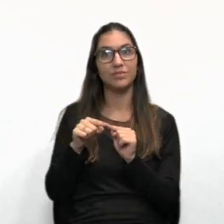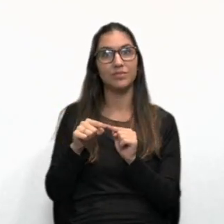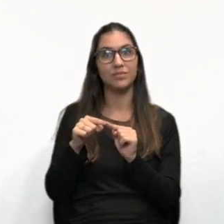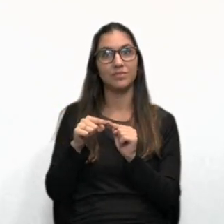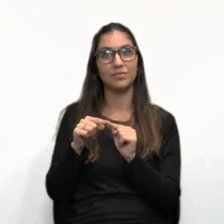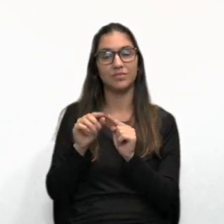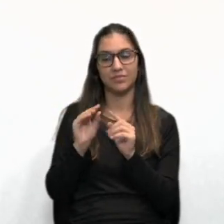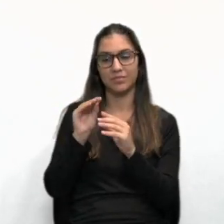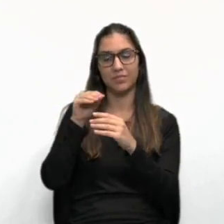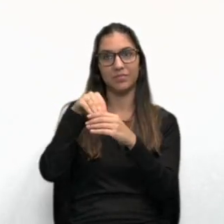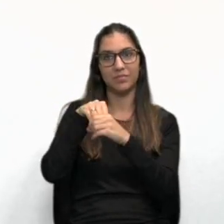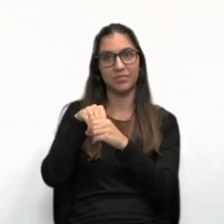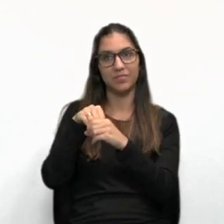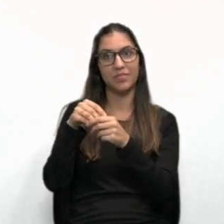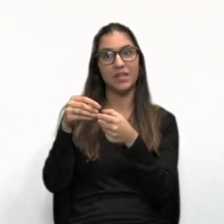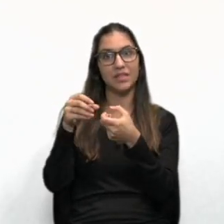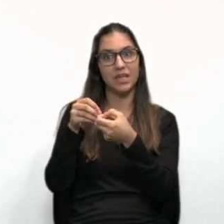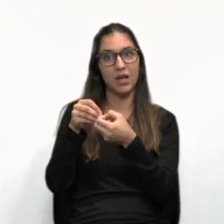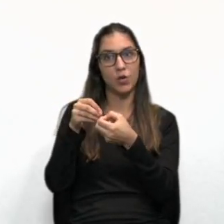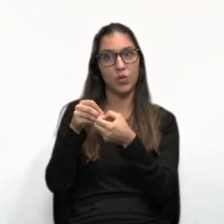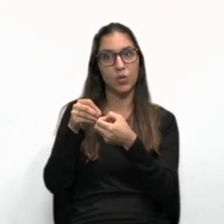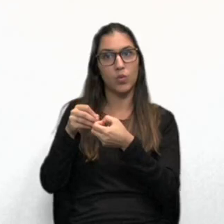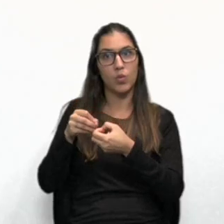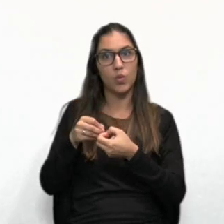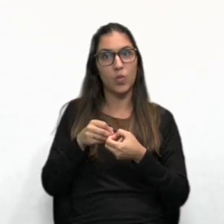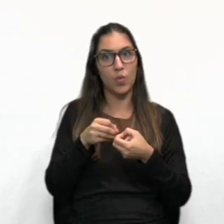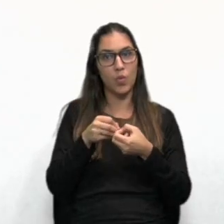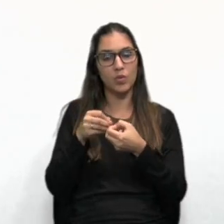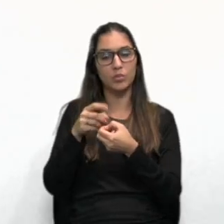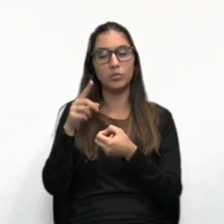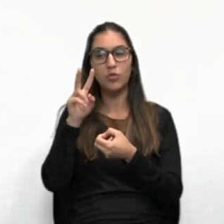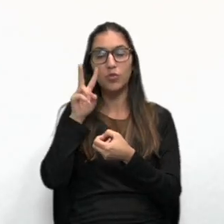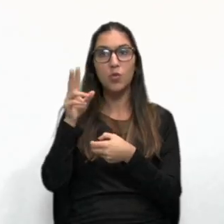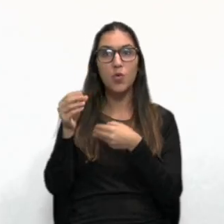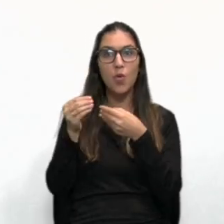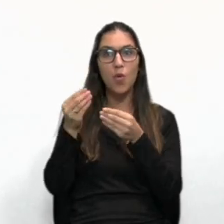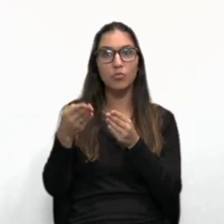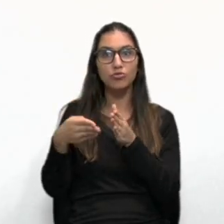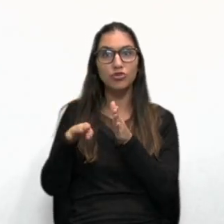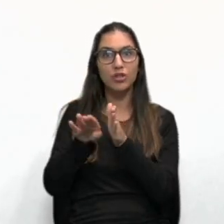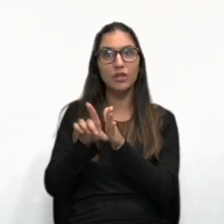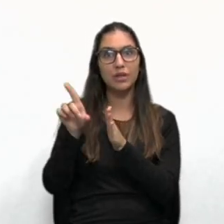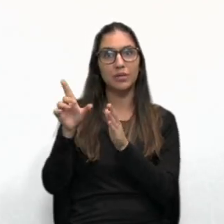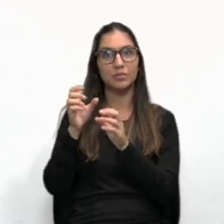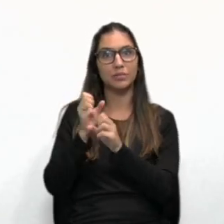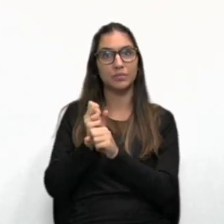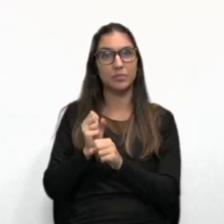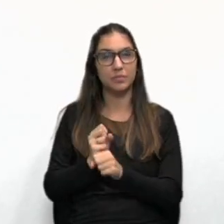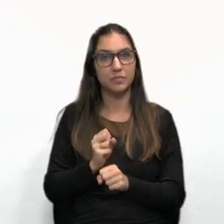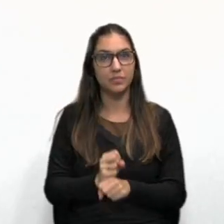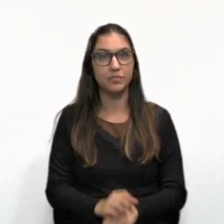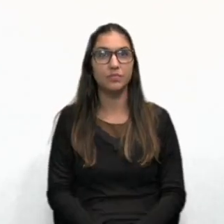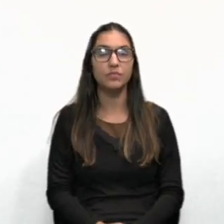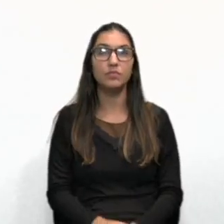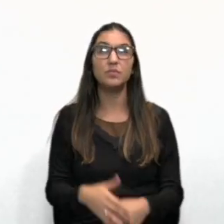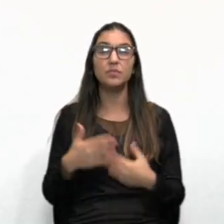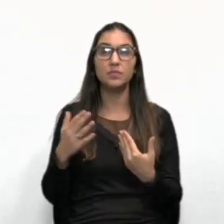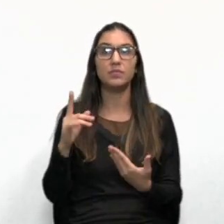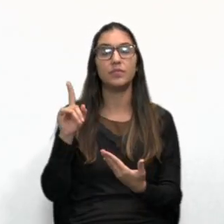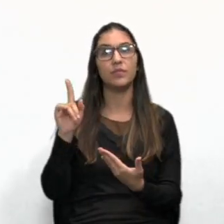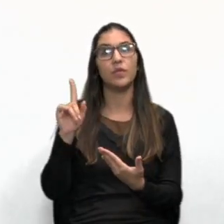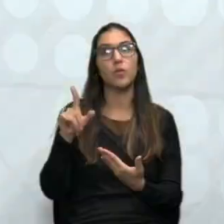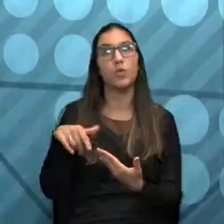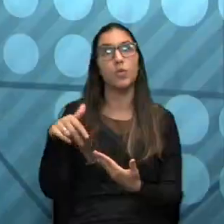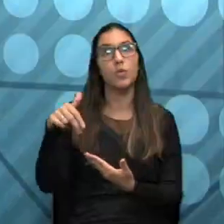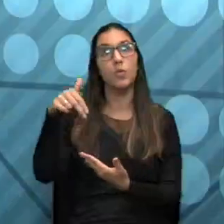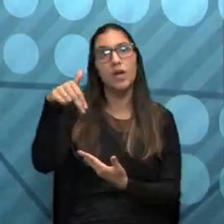celular. Aqui uma célula. Então, a gente viu como chegar nessa equação. Então, é isso que